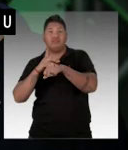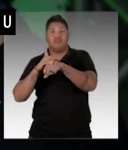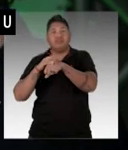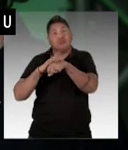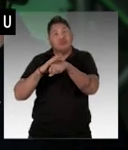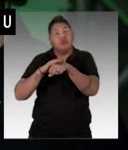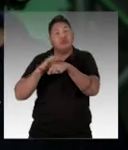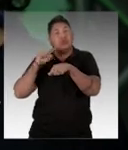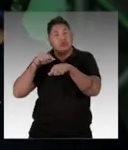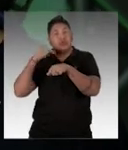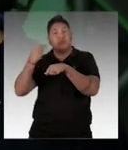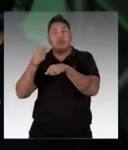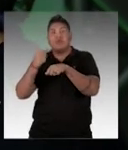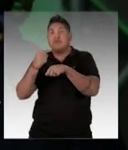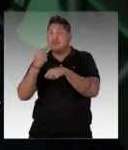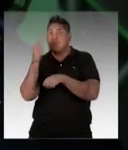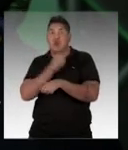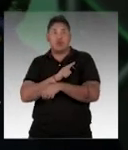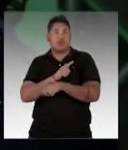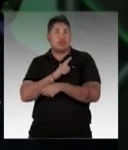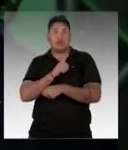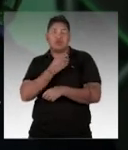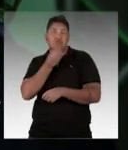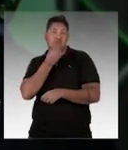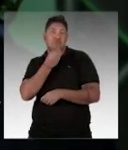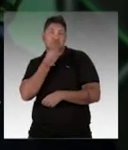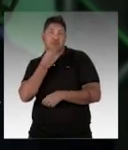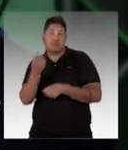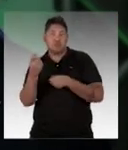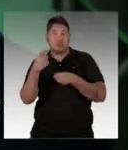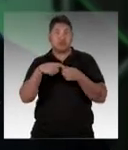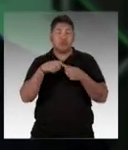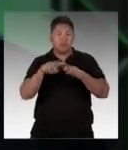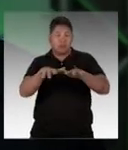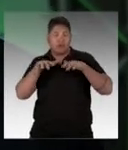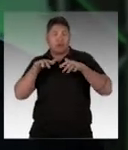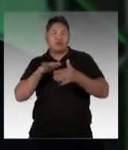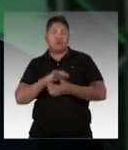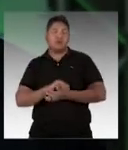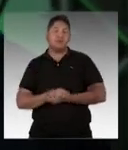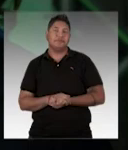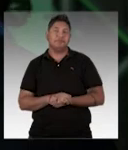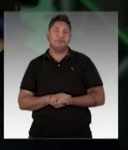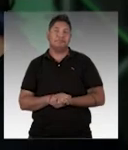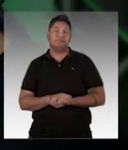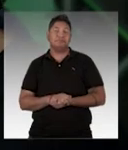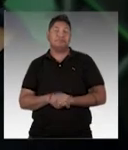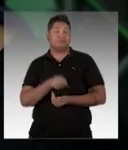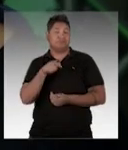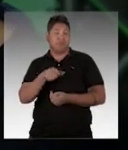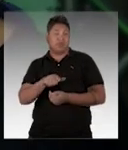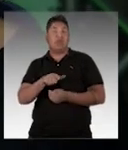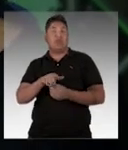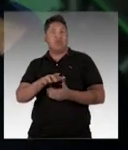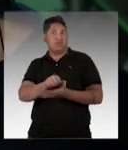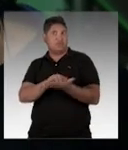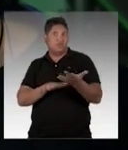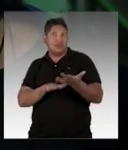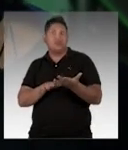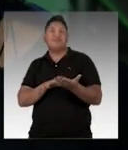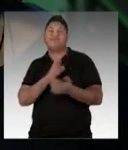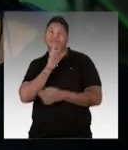essas pessoas que no curso das ações individuais iam falecendo, ou então ficavam